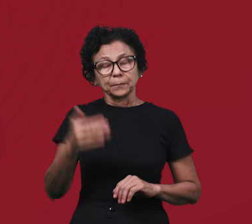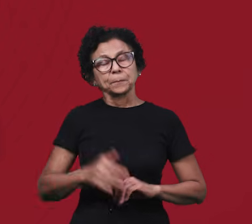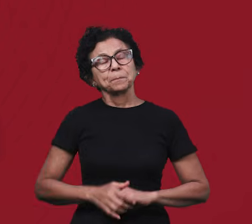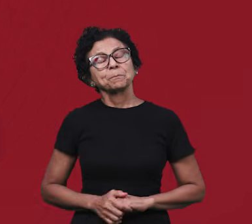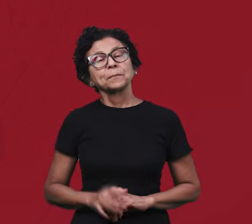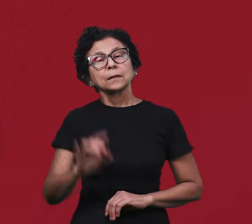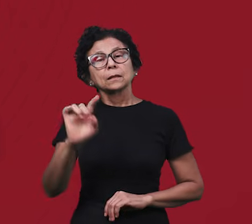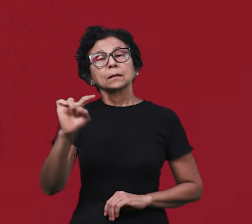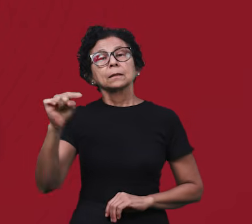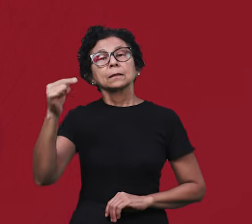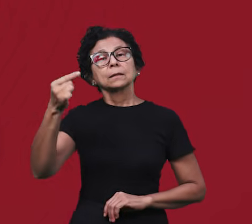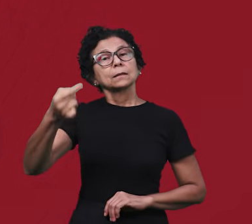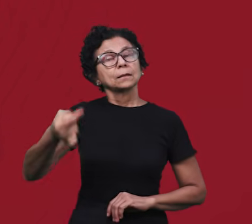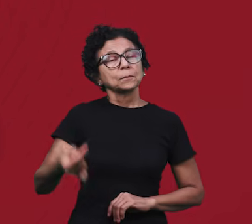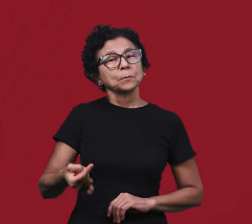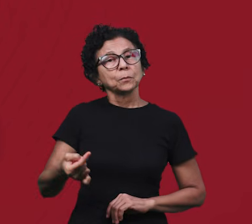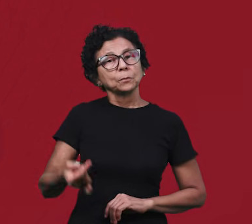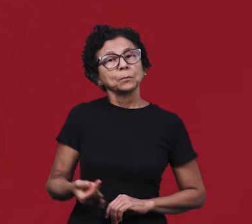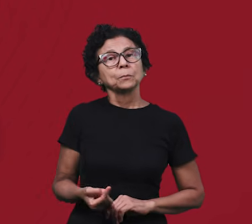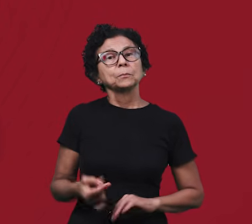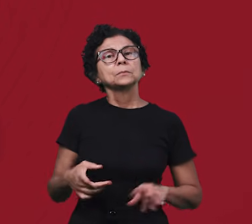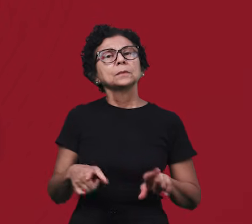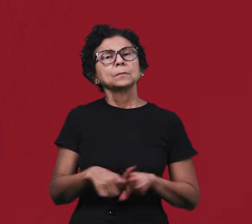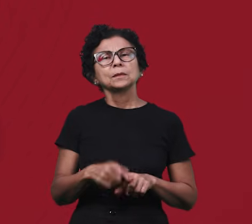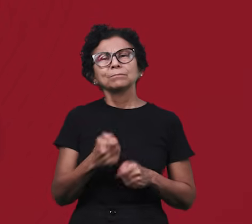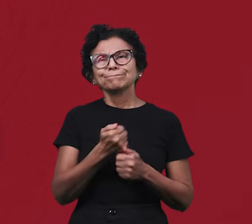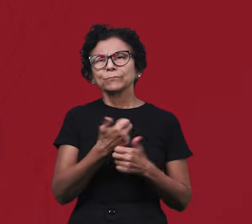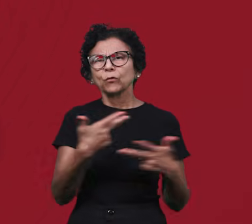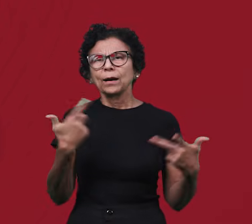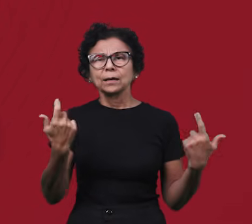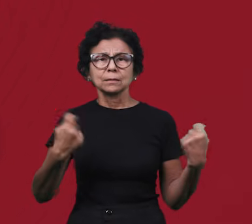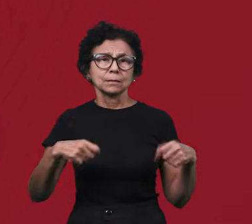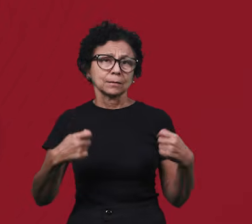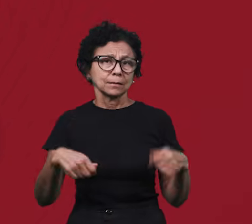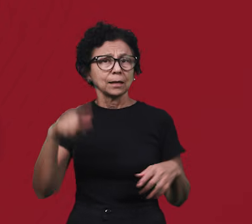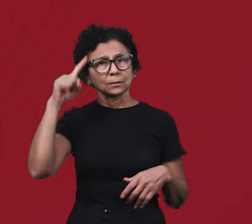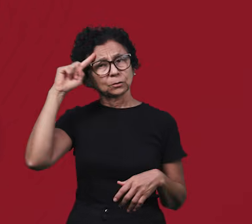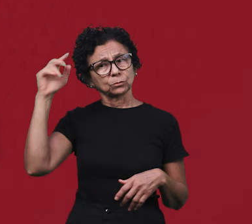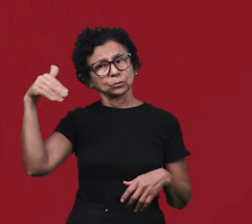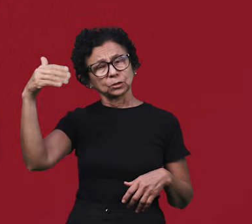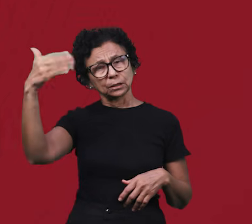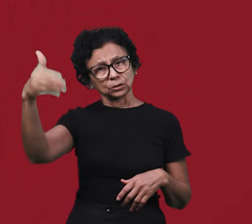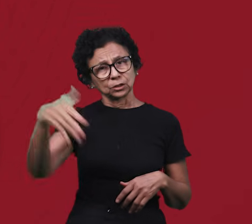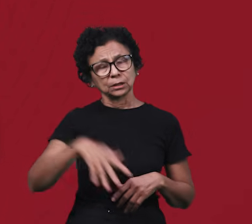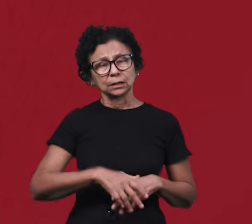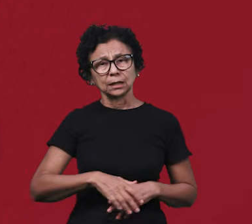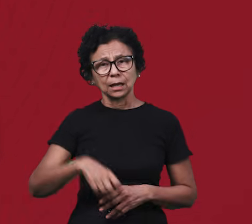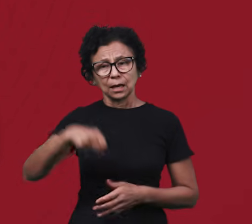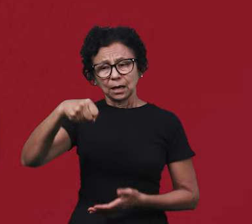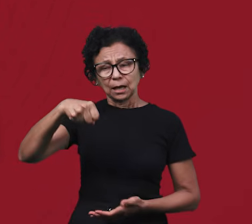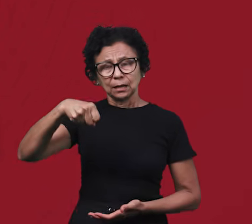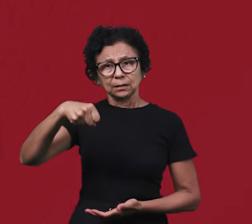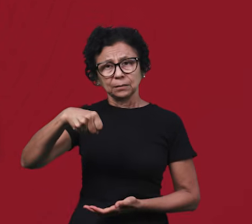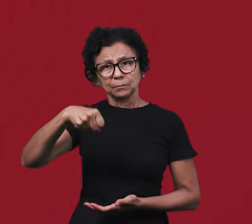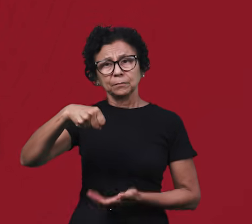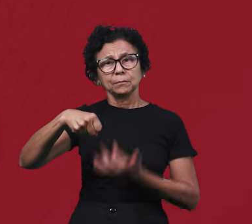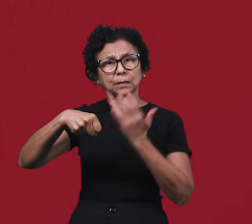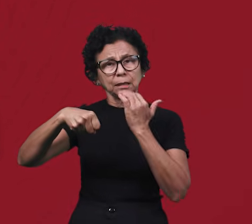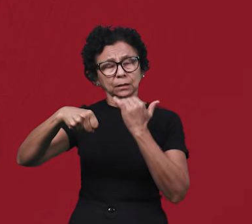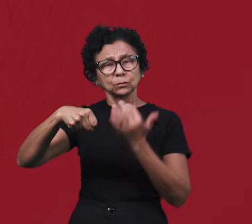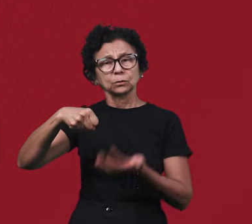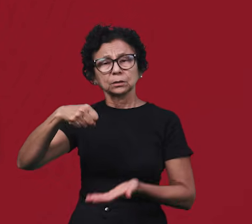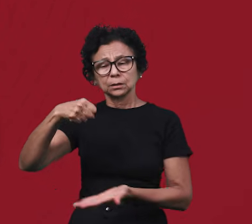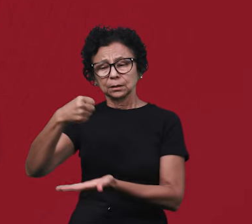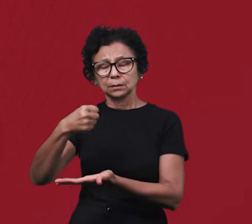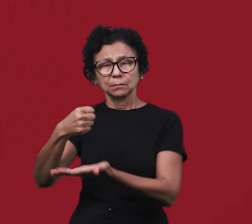a seguir, vieram aquelas outras necessidades do dia a dia, cestas básicas, onde